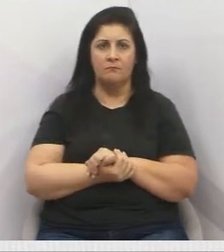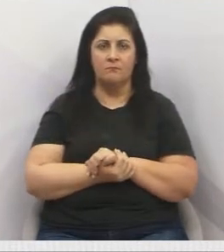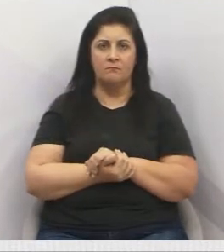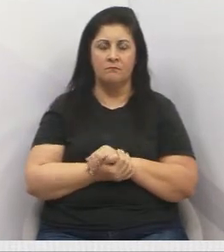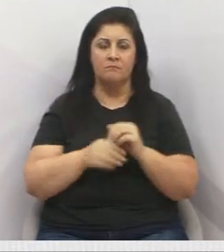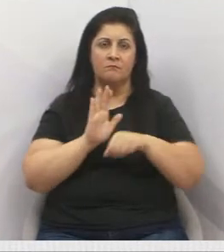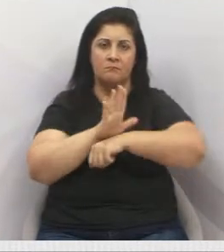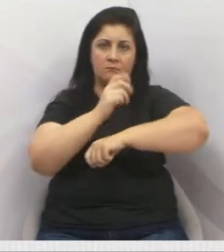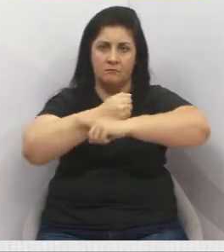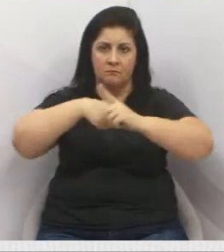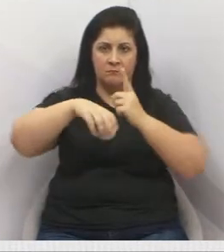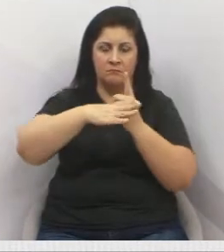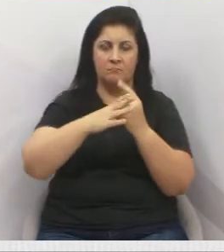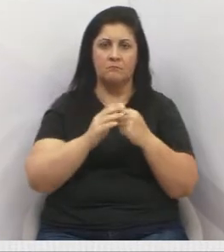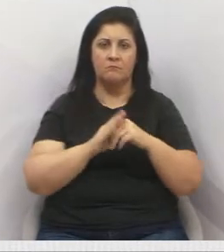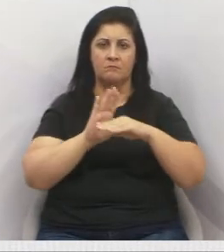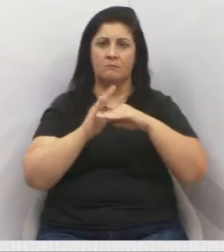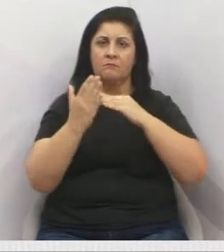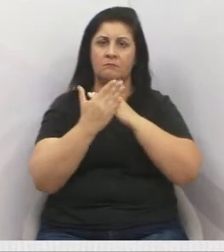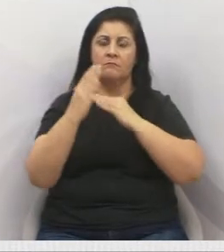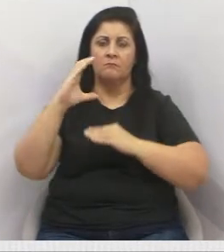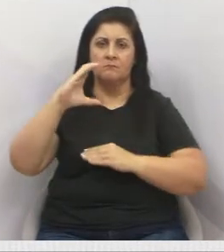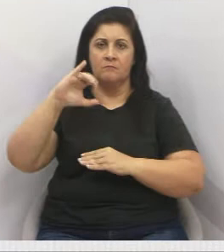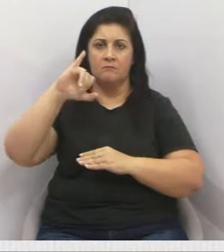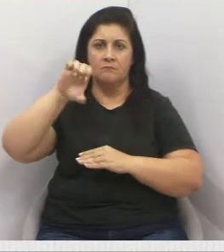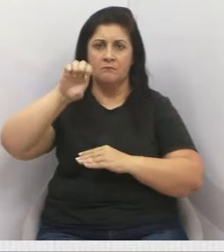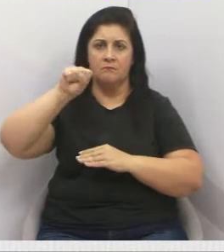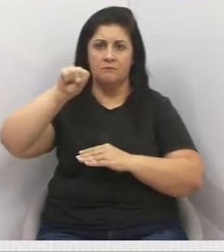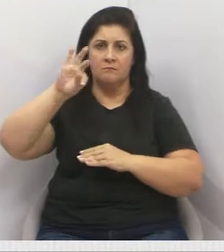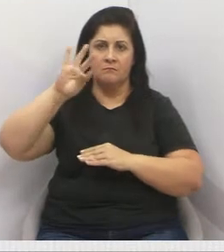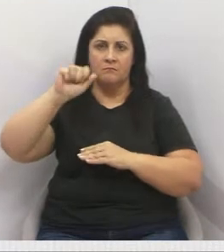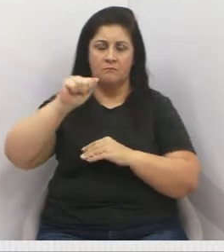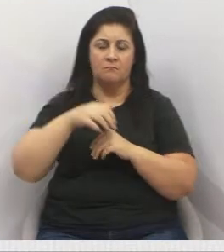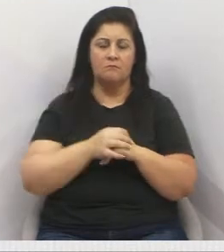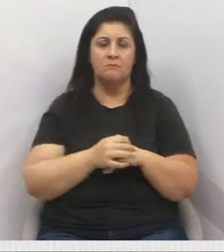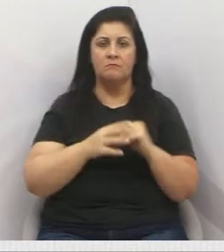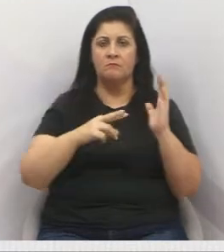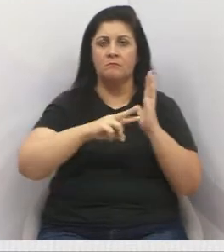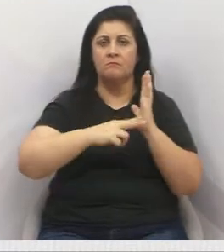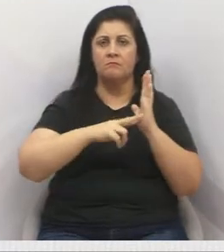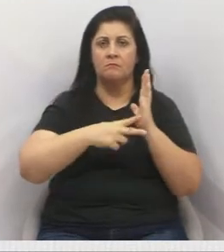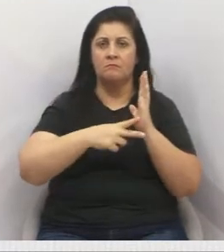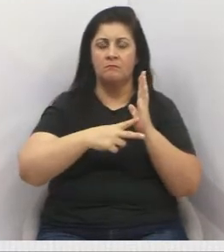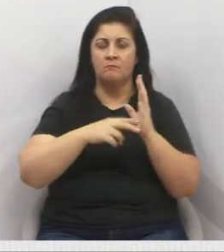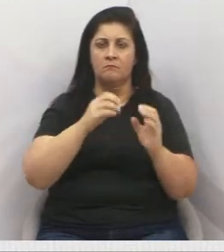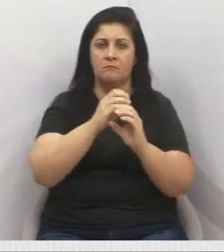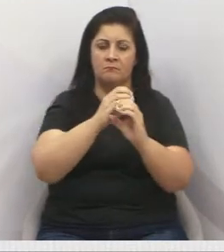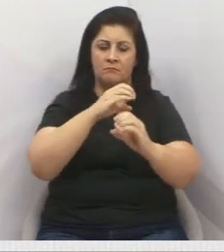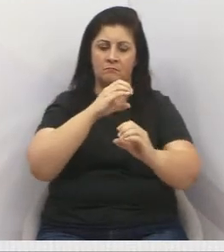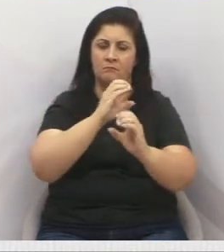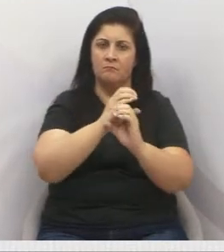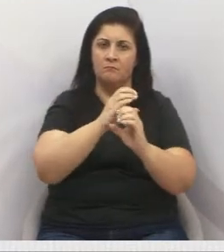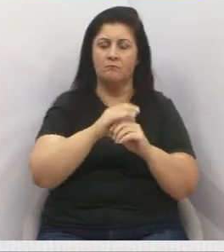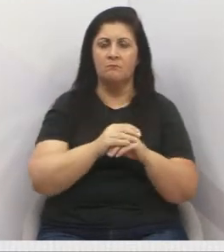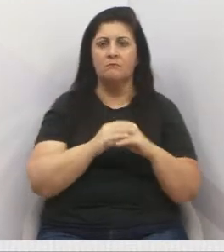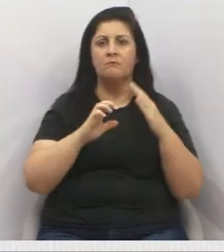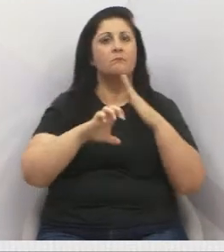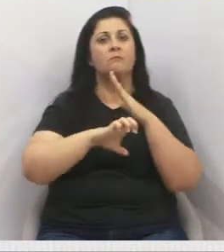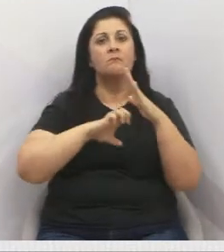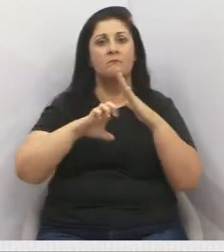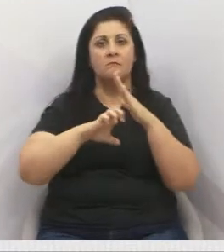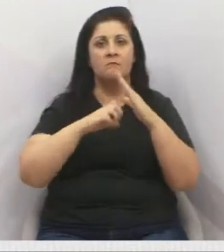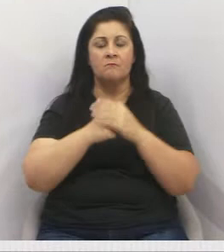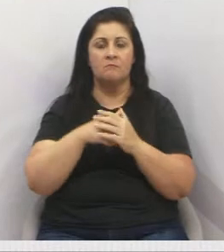Movimentos populares, Jardim Siesta, entidade de classe sindical e Sindicato dos Engenheiros, empresas ou entidades